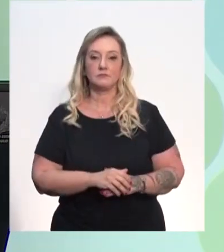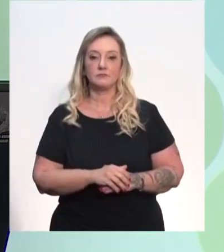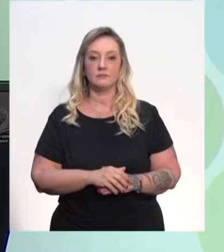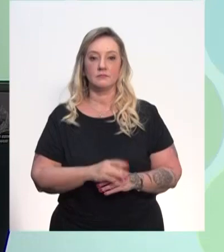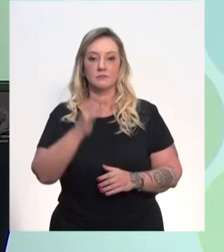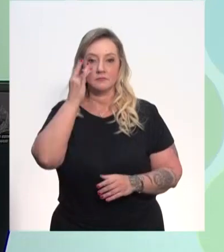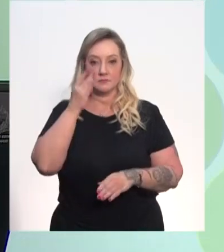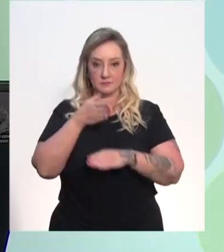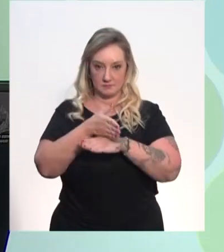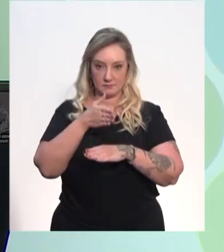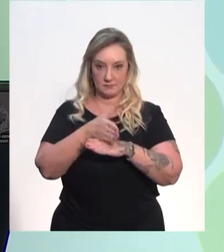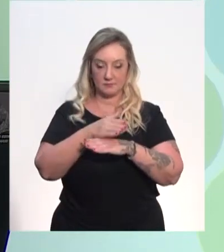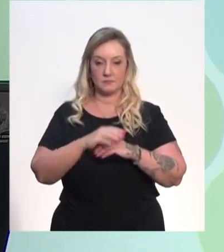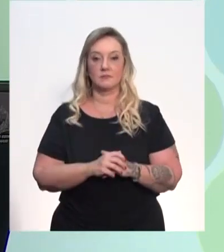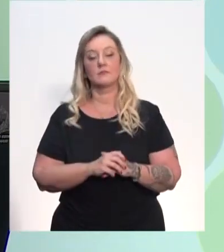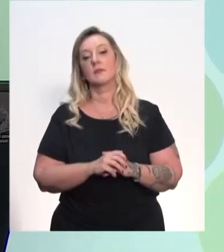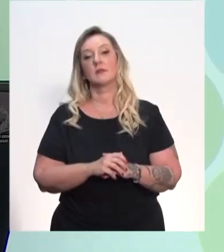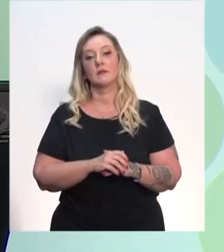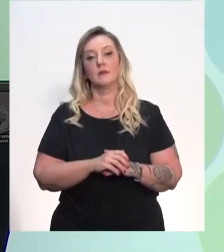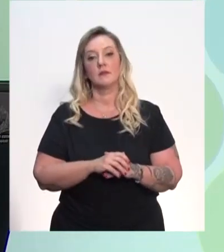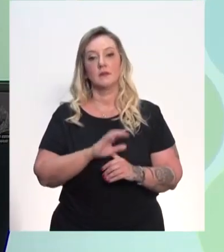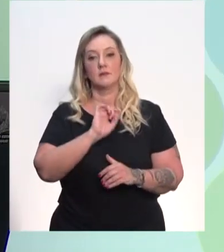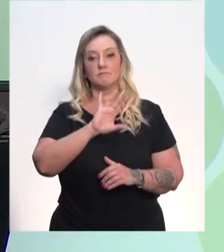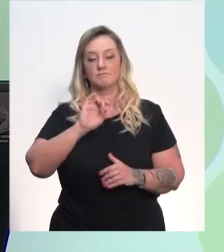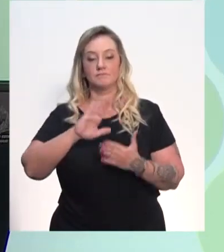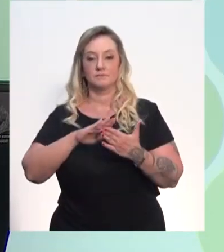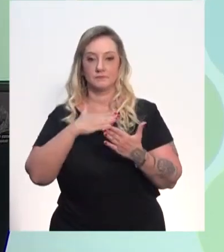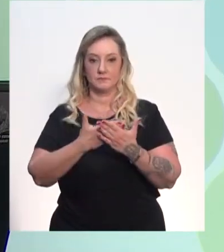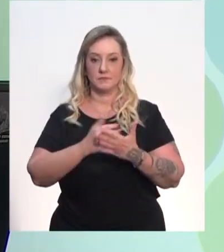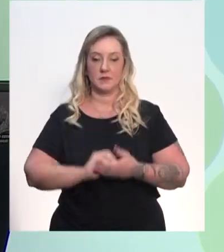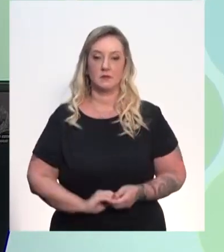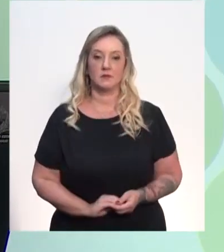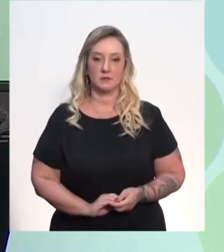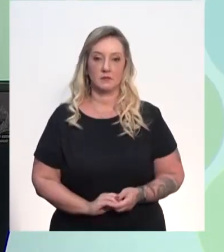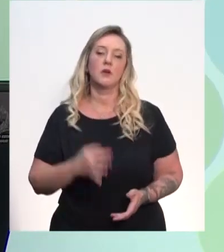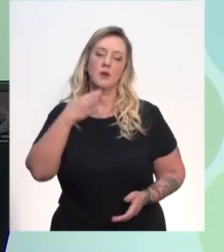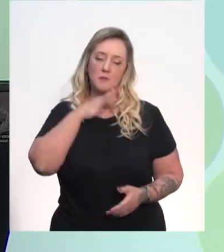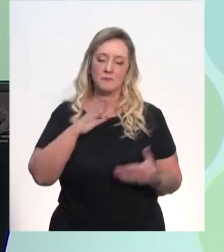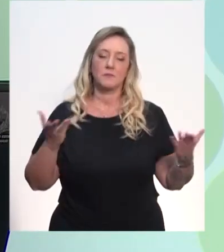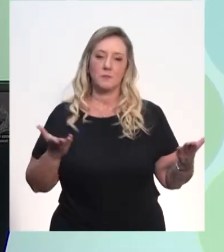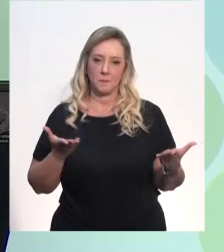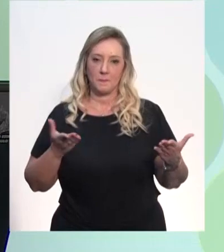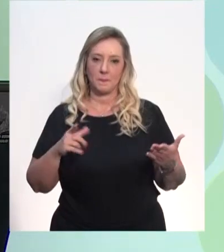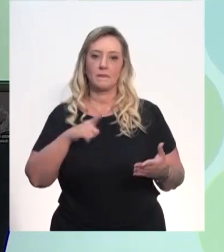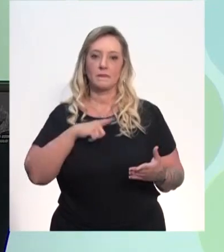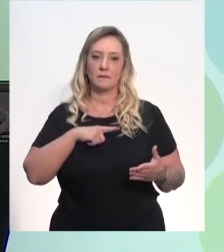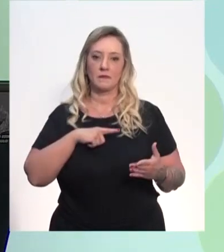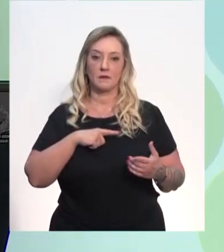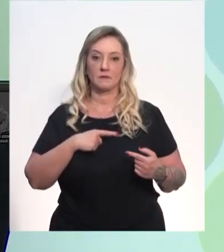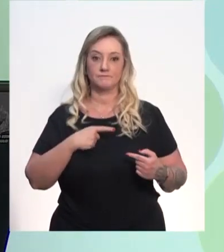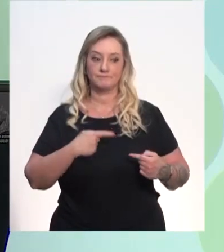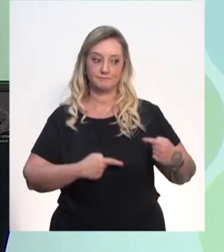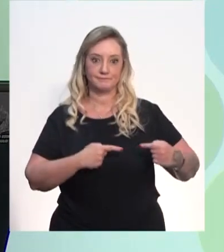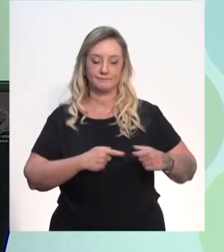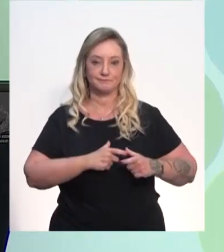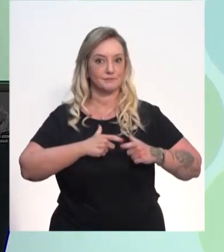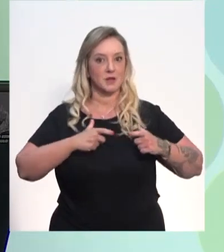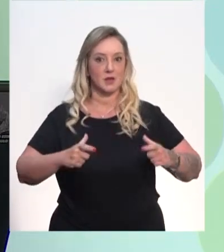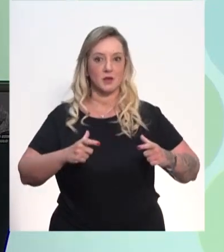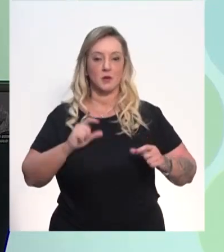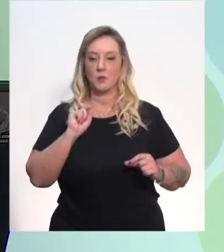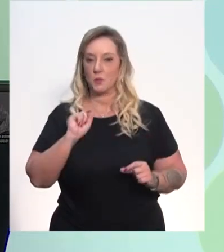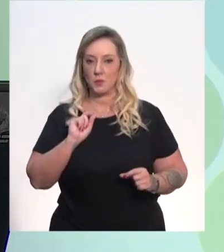presenciais. Tá? Então, só lembrando, nós tivemos aí no início do ano todo um movimento de produção de pautas,